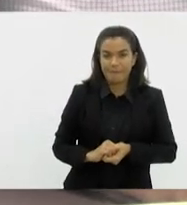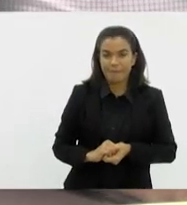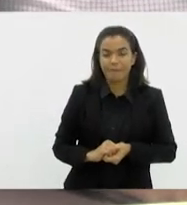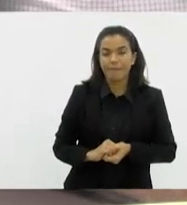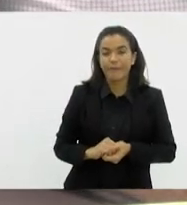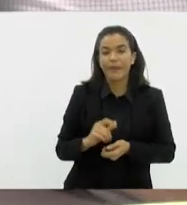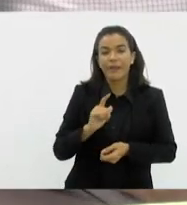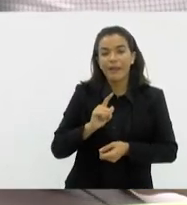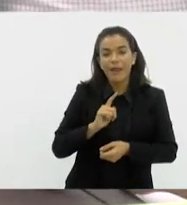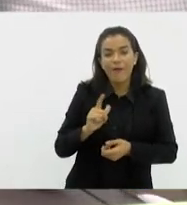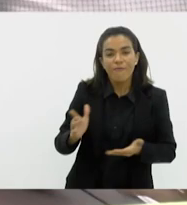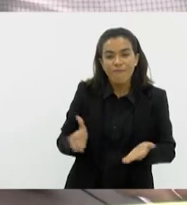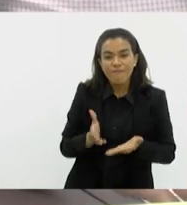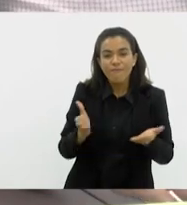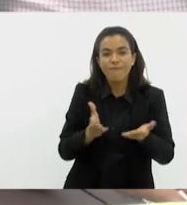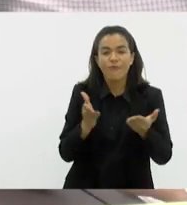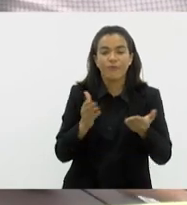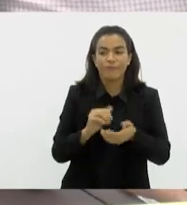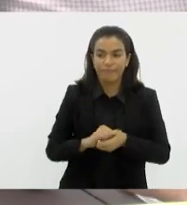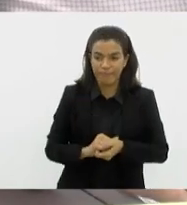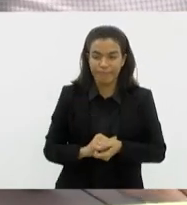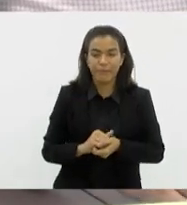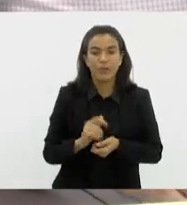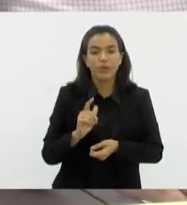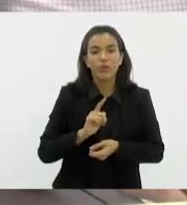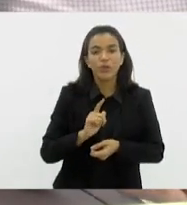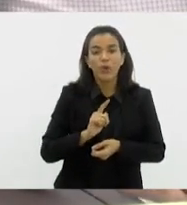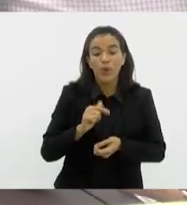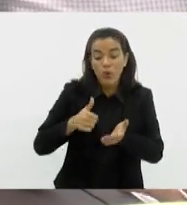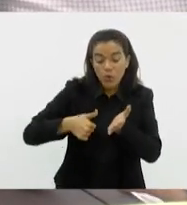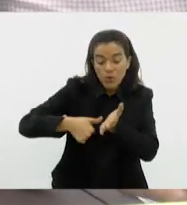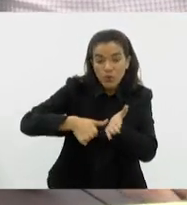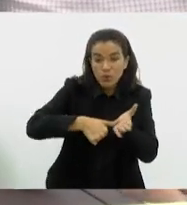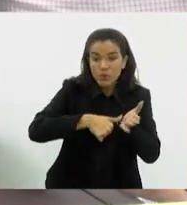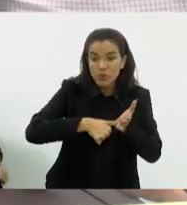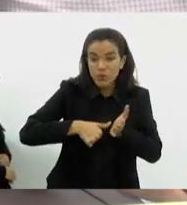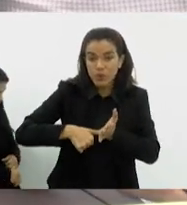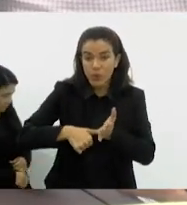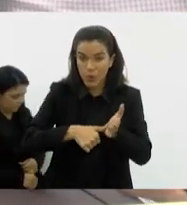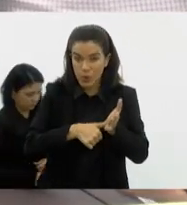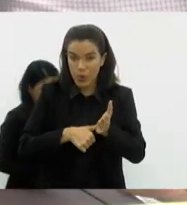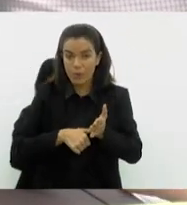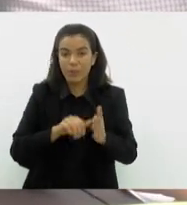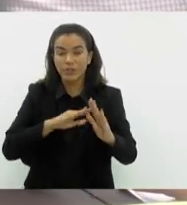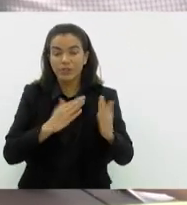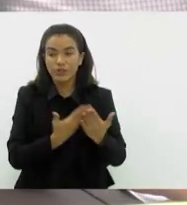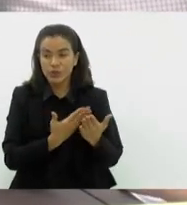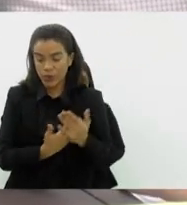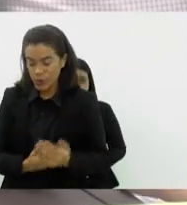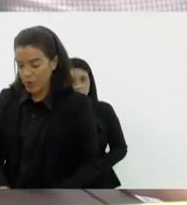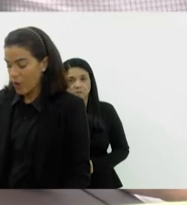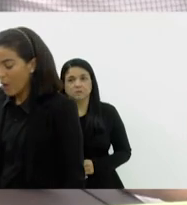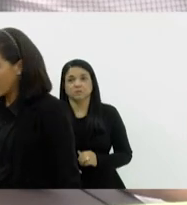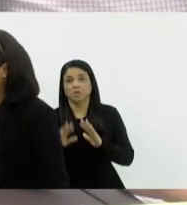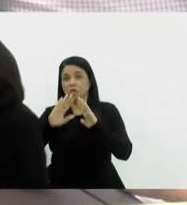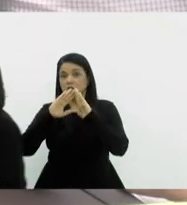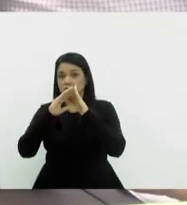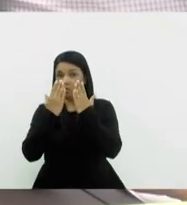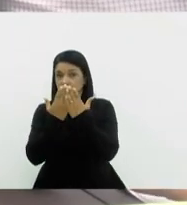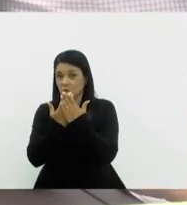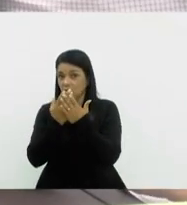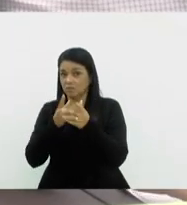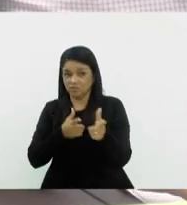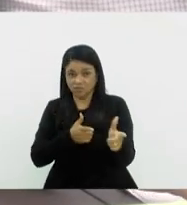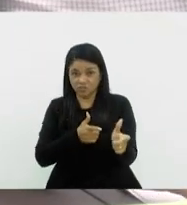Criar condições fortalecendo, realizadas nos clubes e escolas de tiro. E depois ele